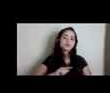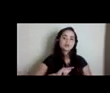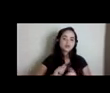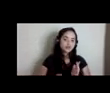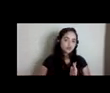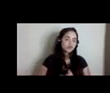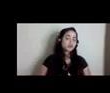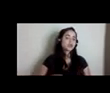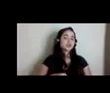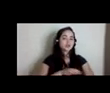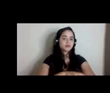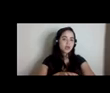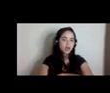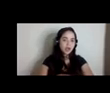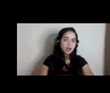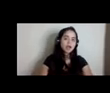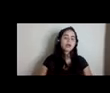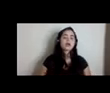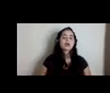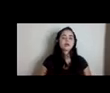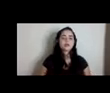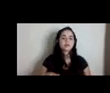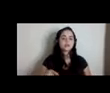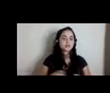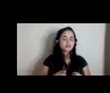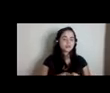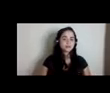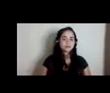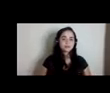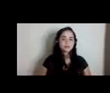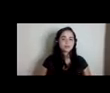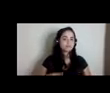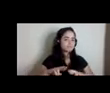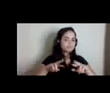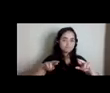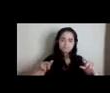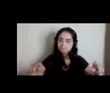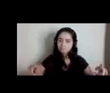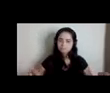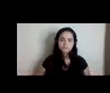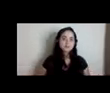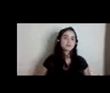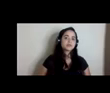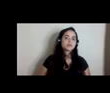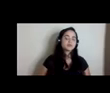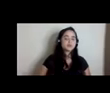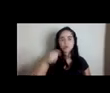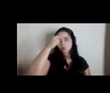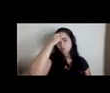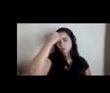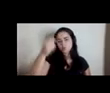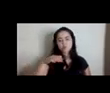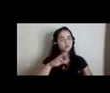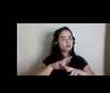etnia, sexualidade, o multiculturalismo. E aí o multiculturalismo abarca,